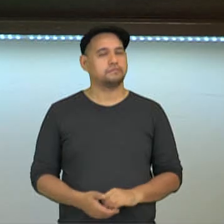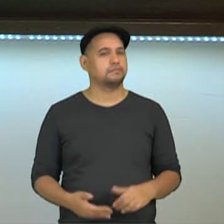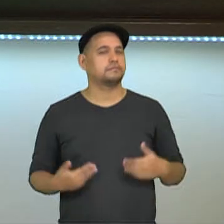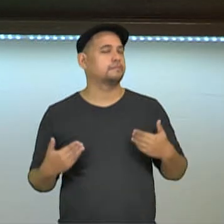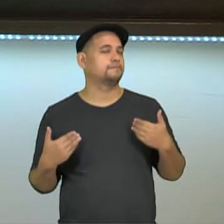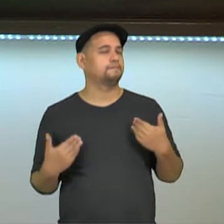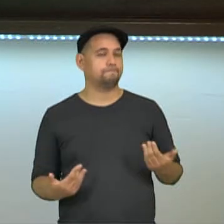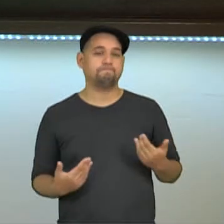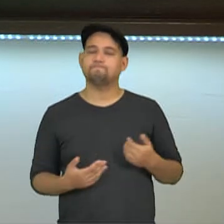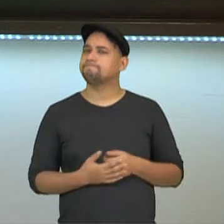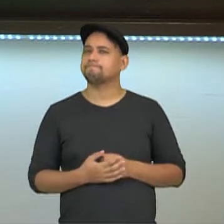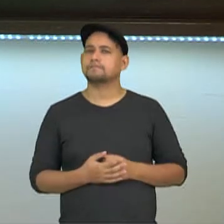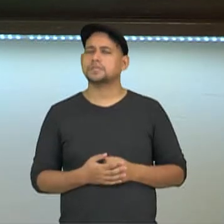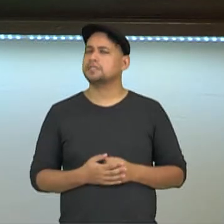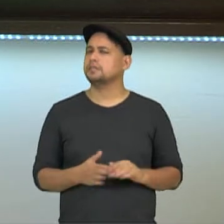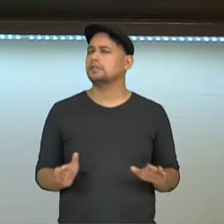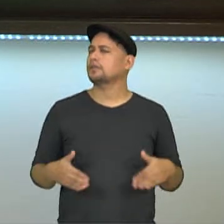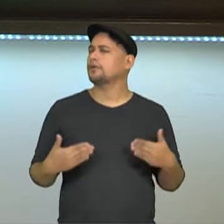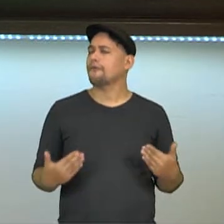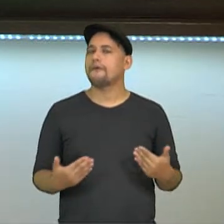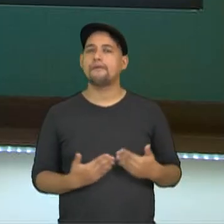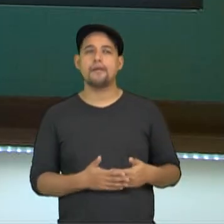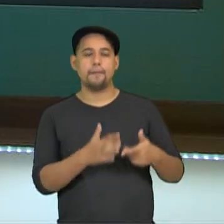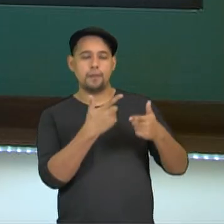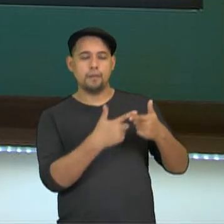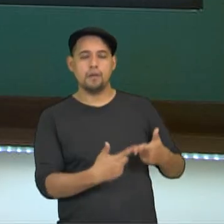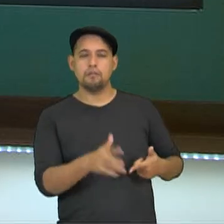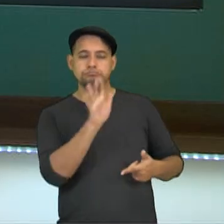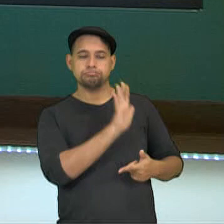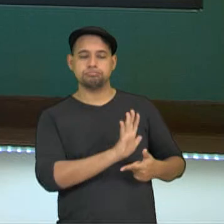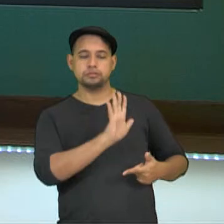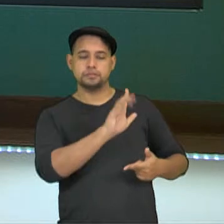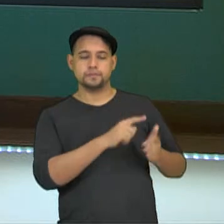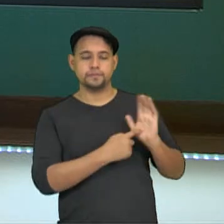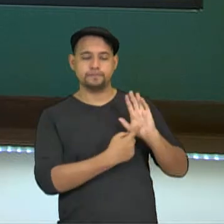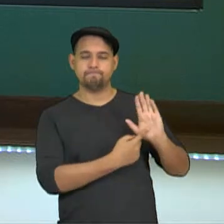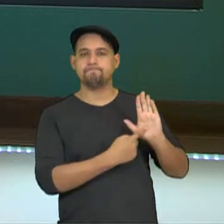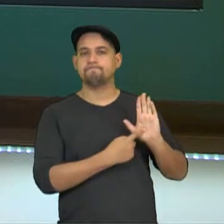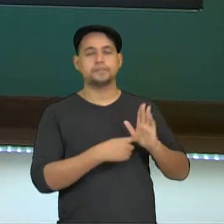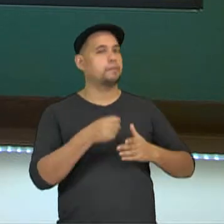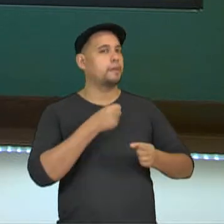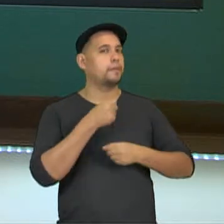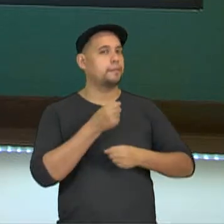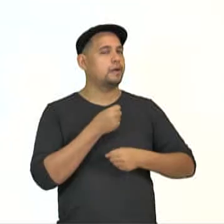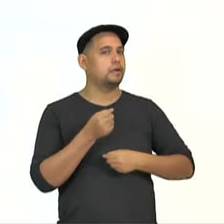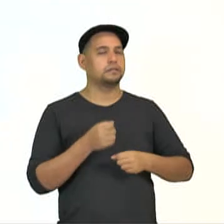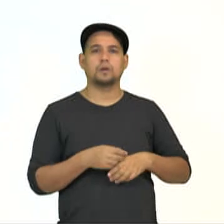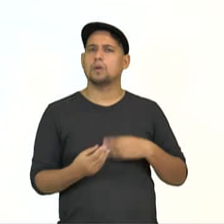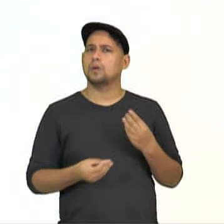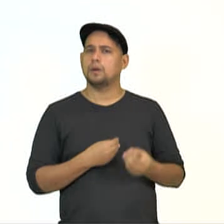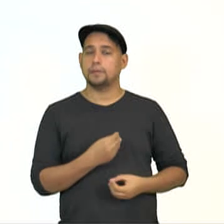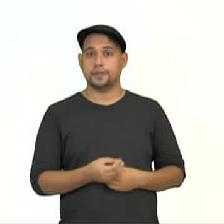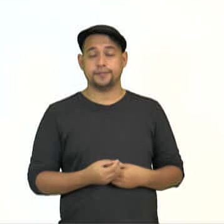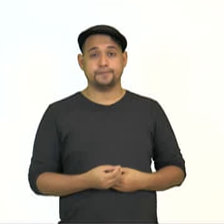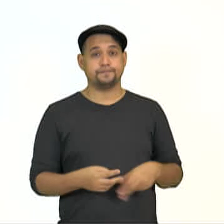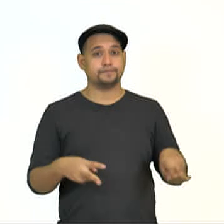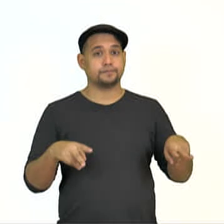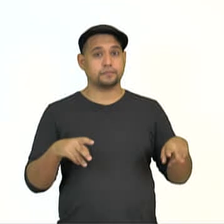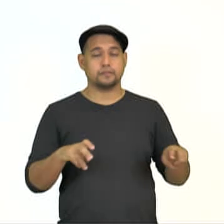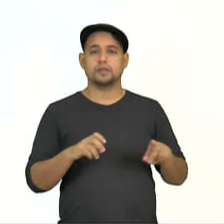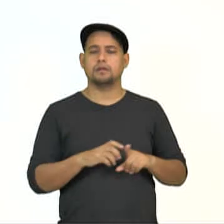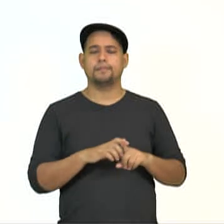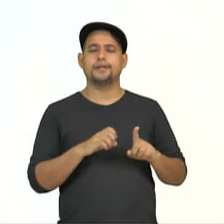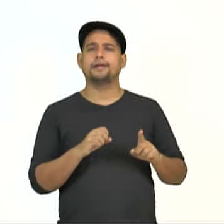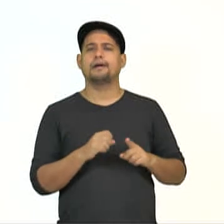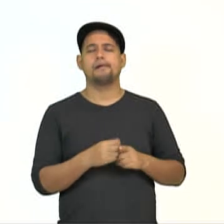Então, estudantes, qual é a problematização apresentada aqui nessa reportagem? a questão da solidariedade